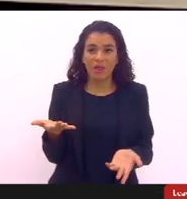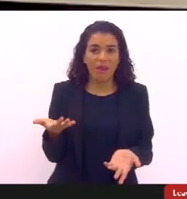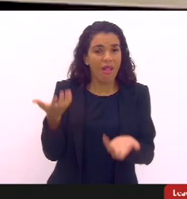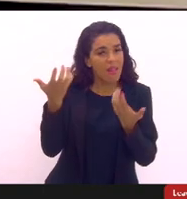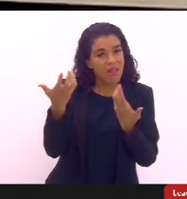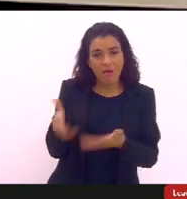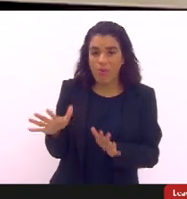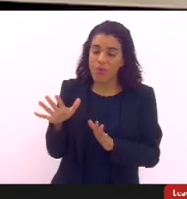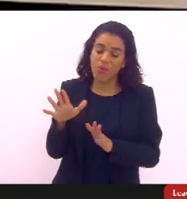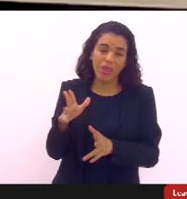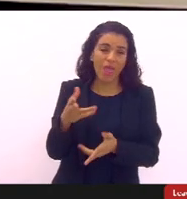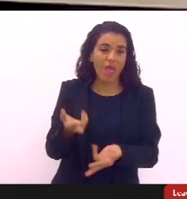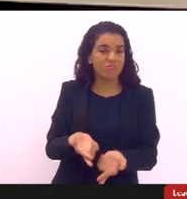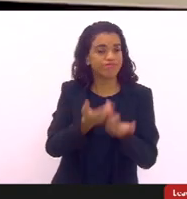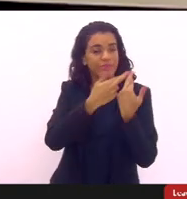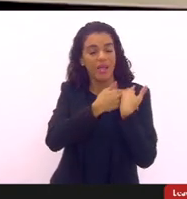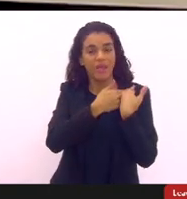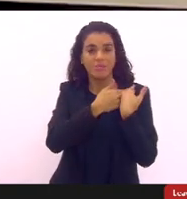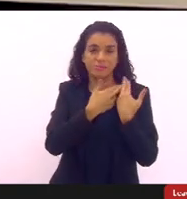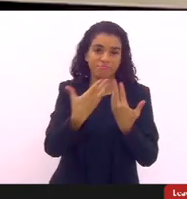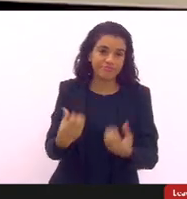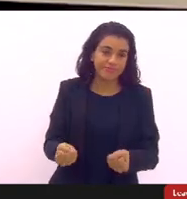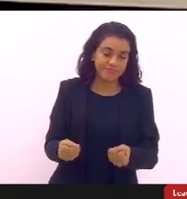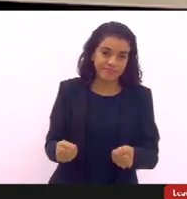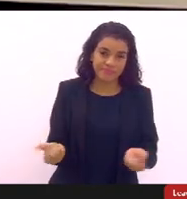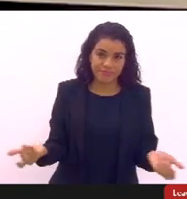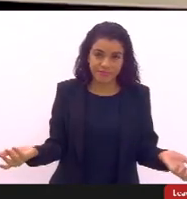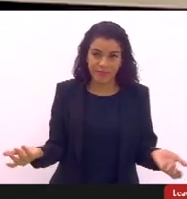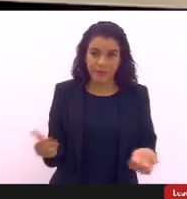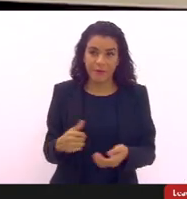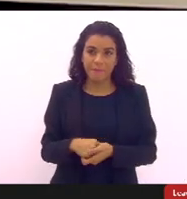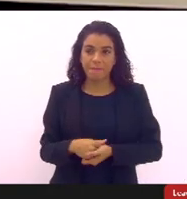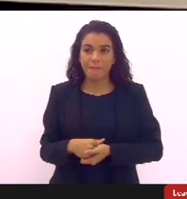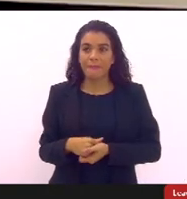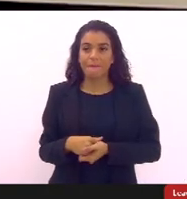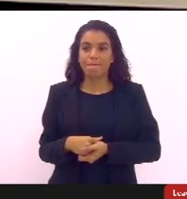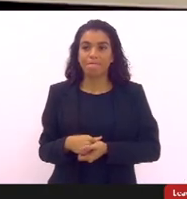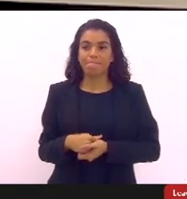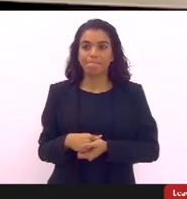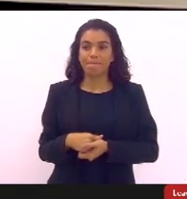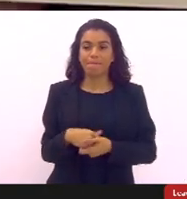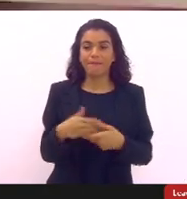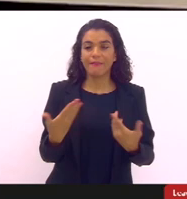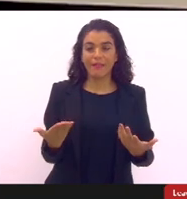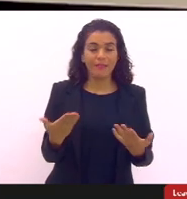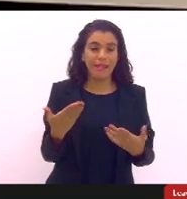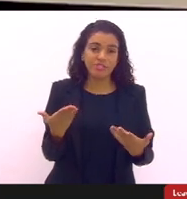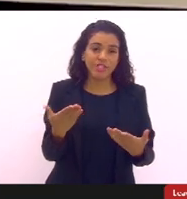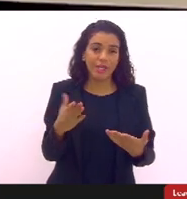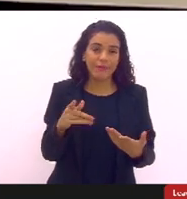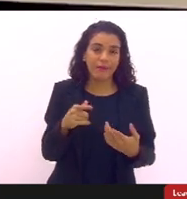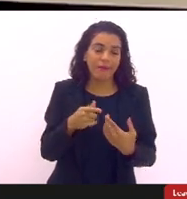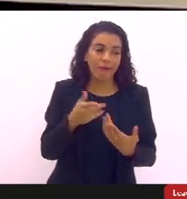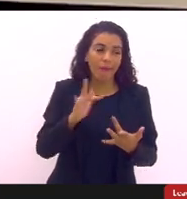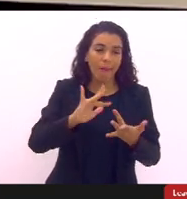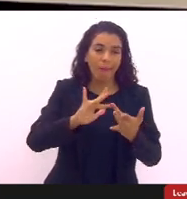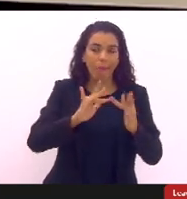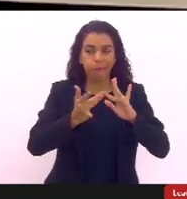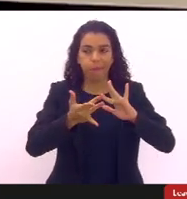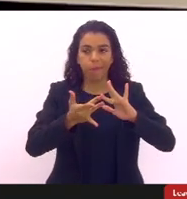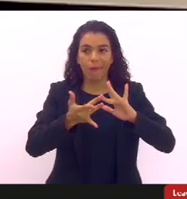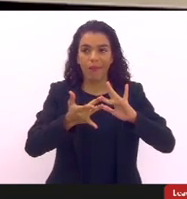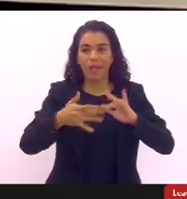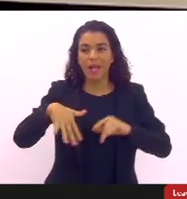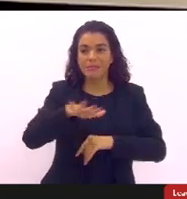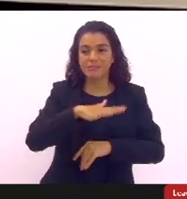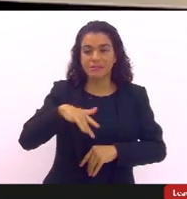quer assumir a responsabilidade por eles, né? E a gente travou a saúde prisional numa